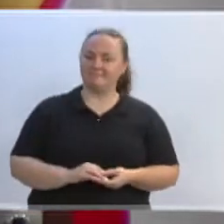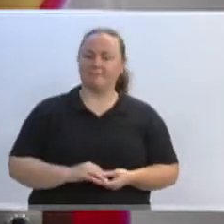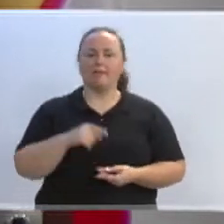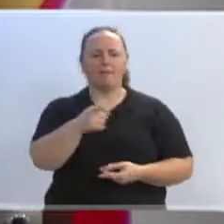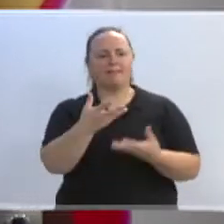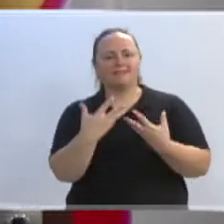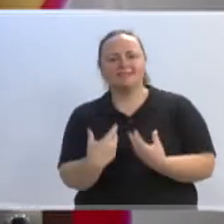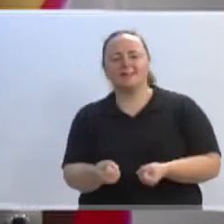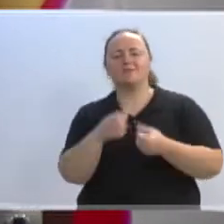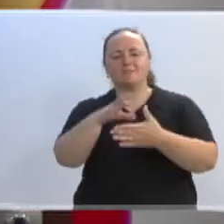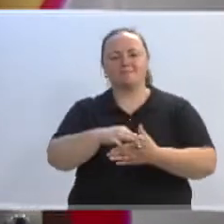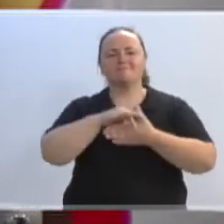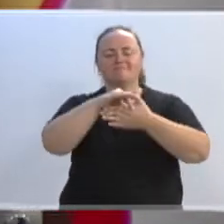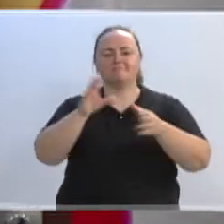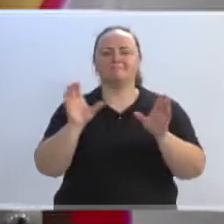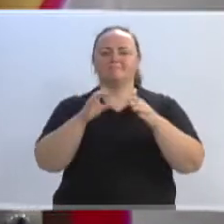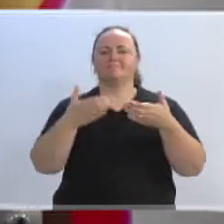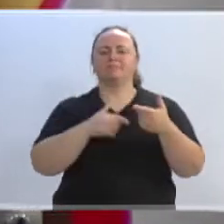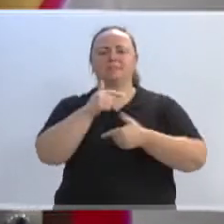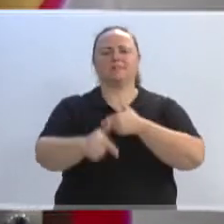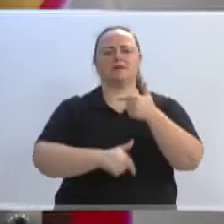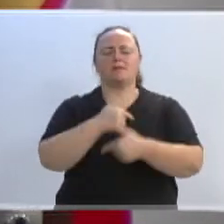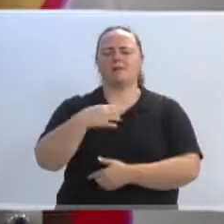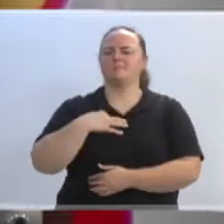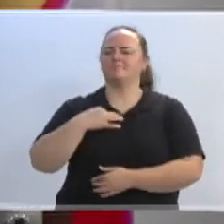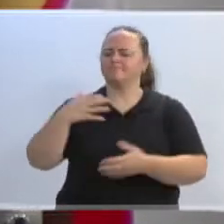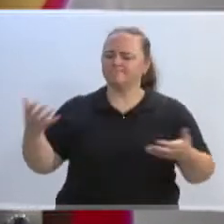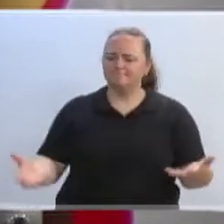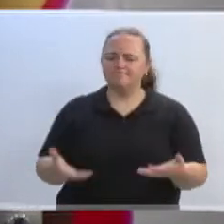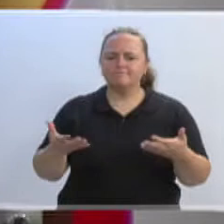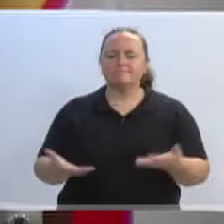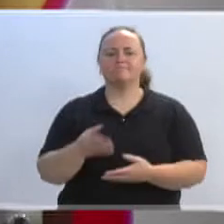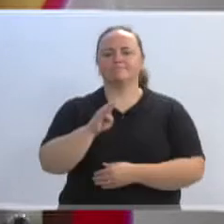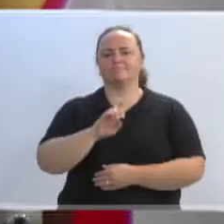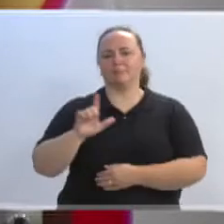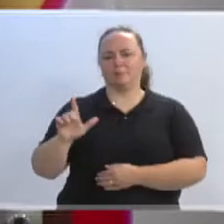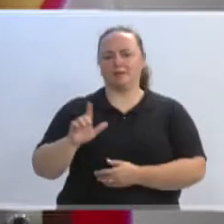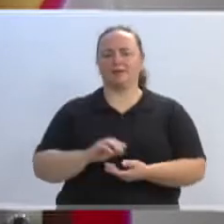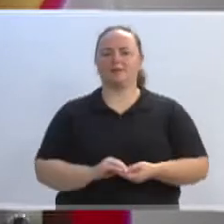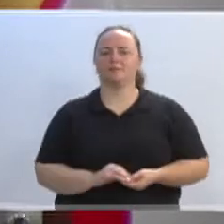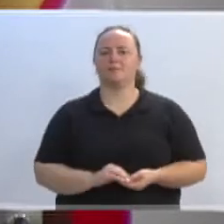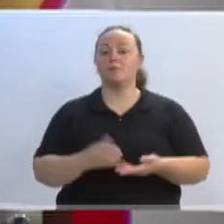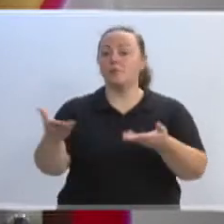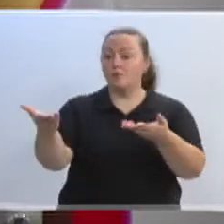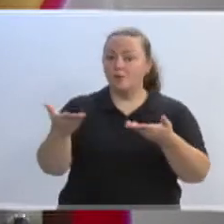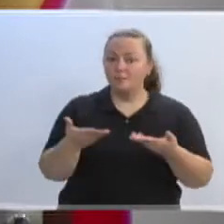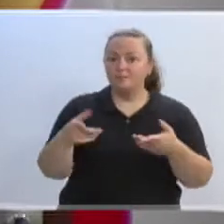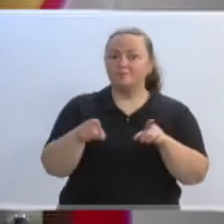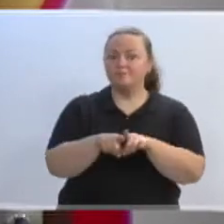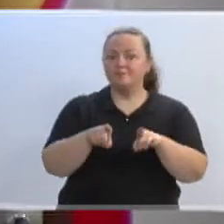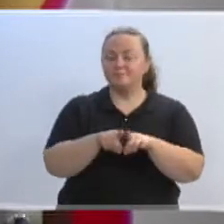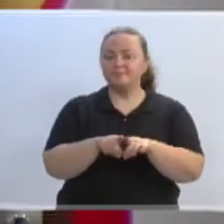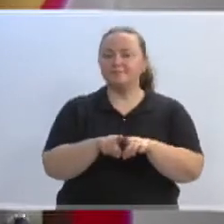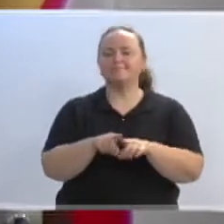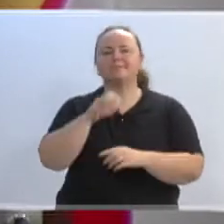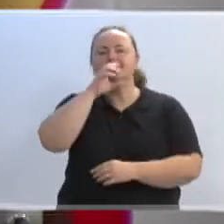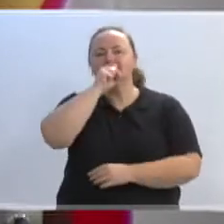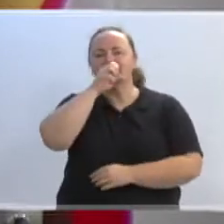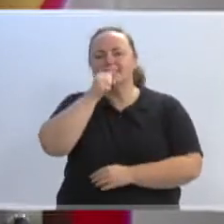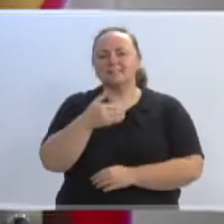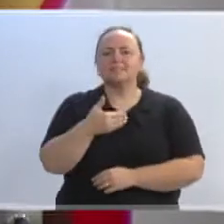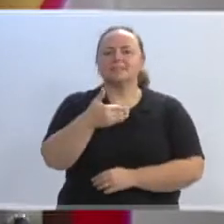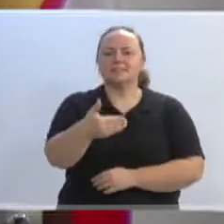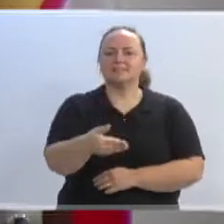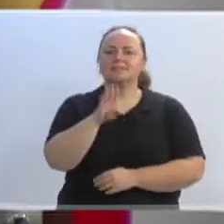que é um grande líder comunitário, trabalho voluntário em prol da nossa cidade. Também, não podia deixar de convidar também, sábado à